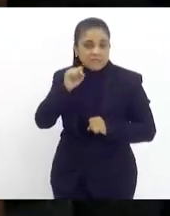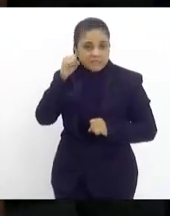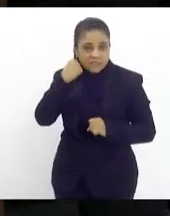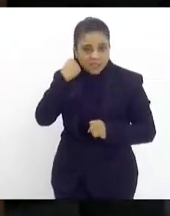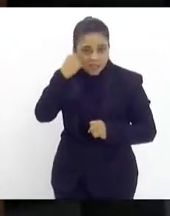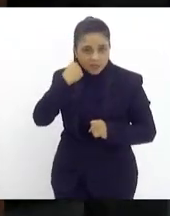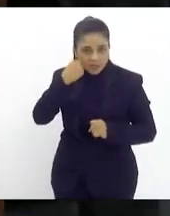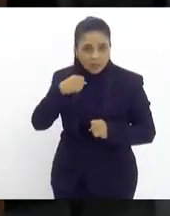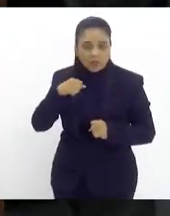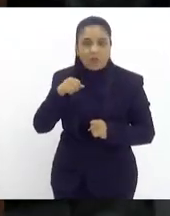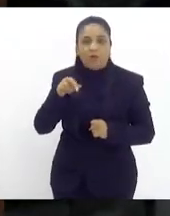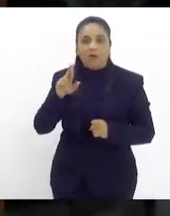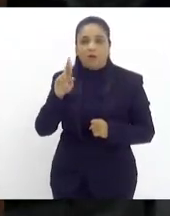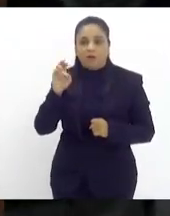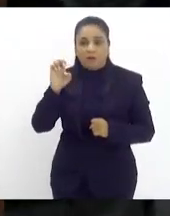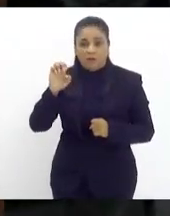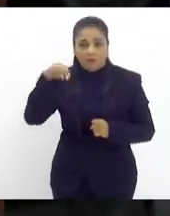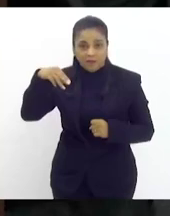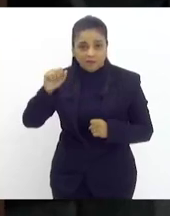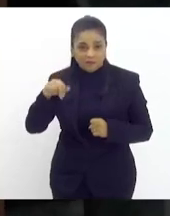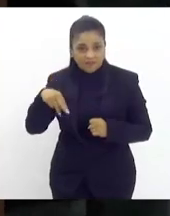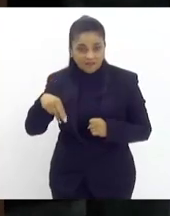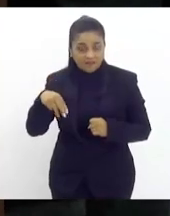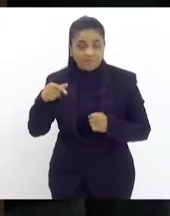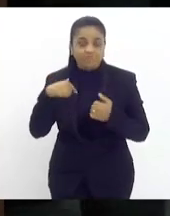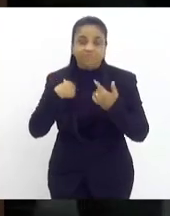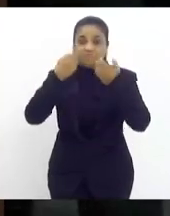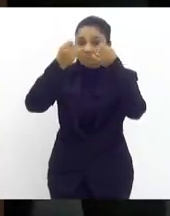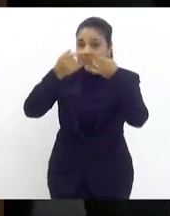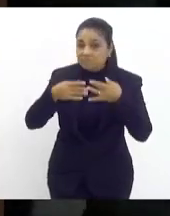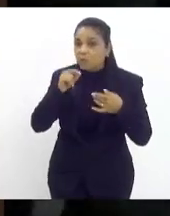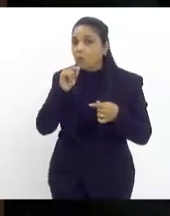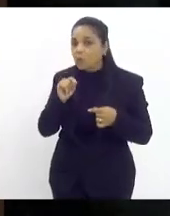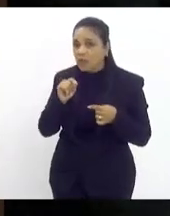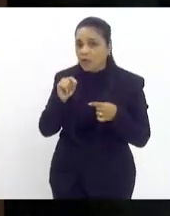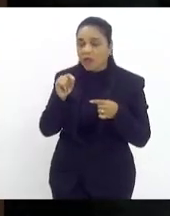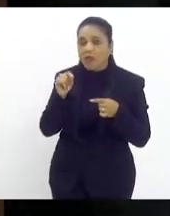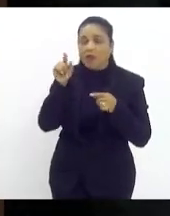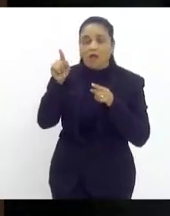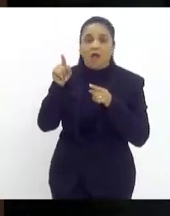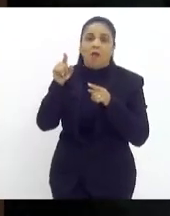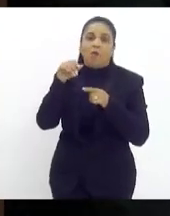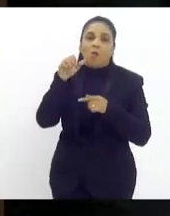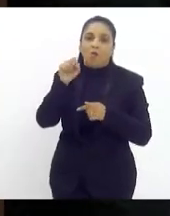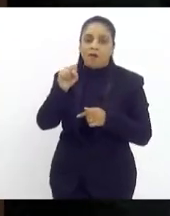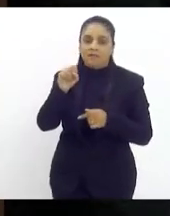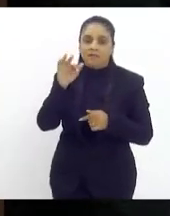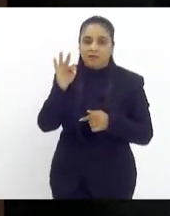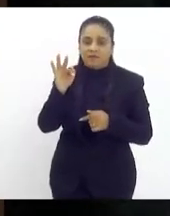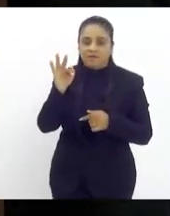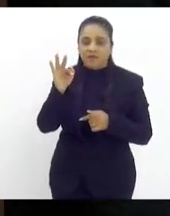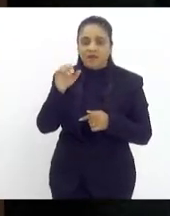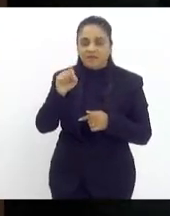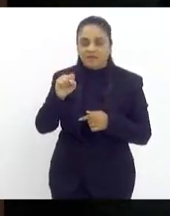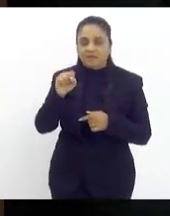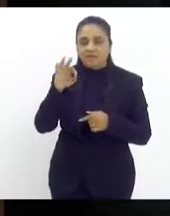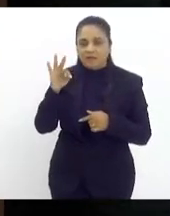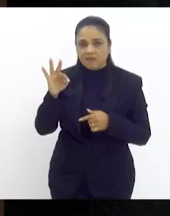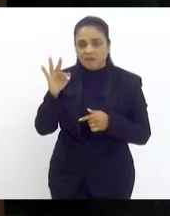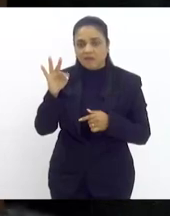pautar o Supremo para que se torna uma decisão mais uma vez como foi